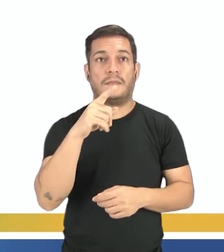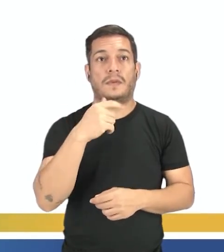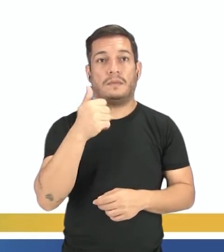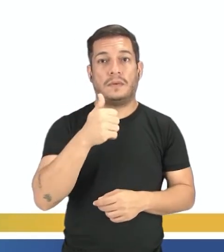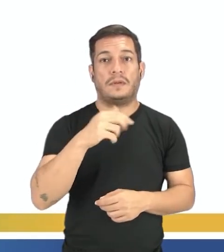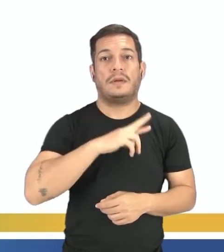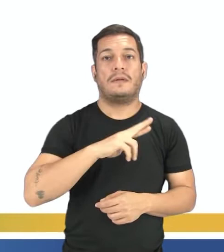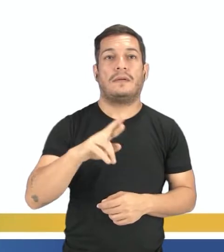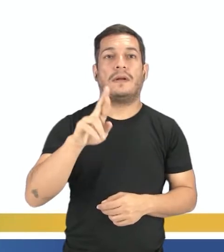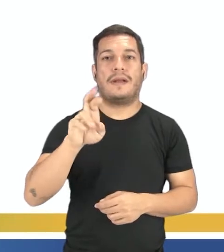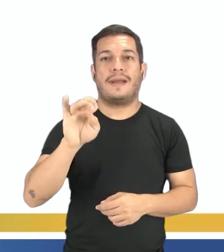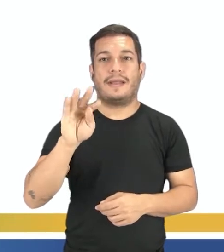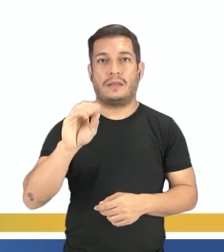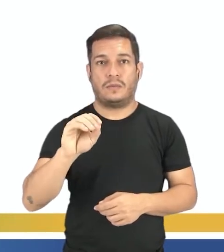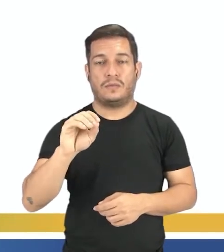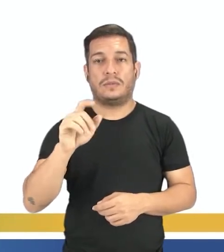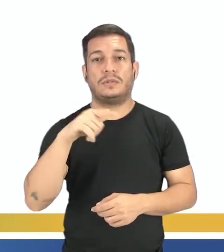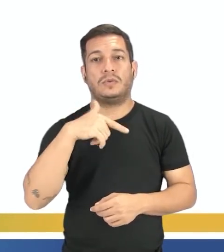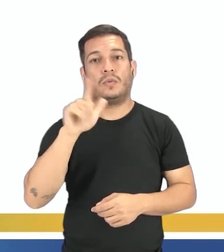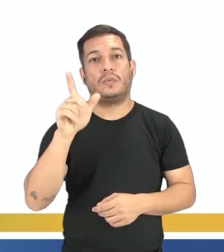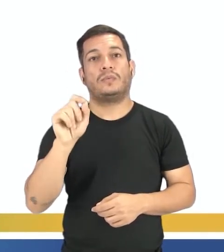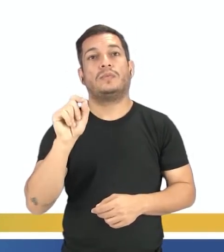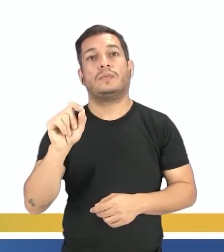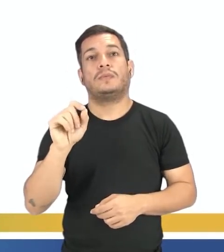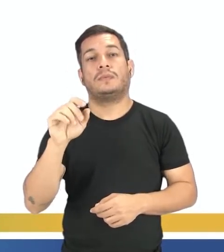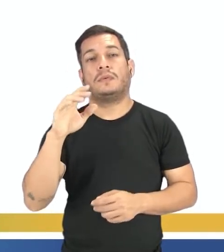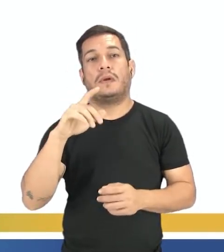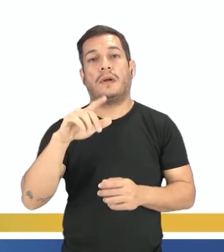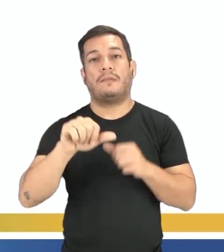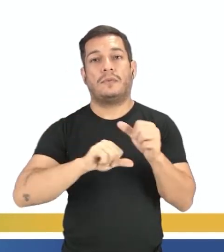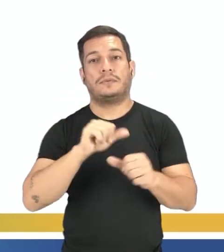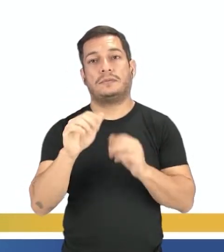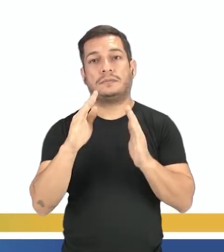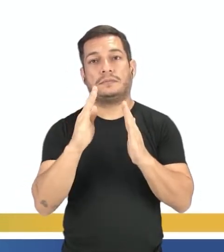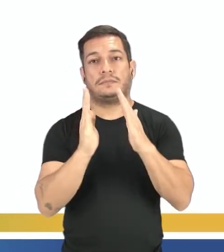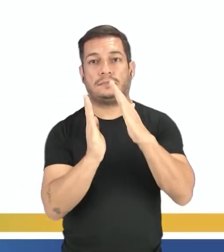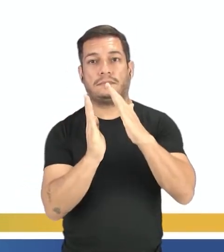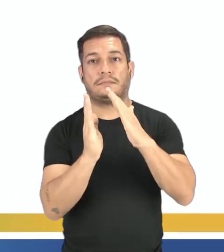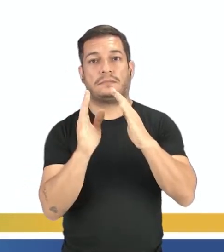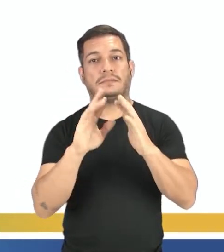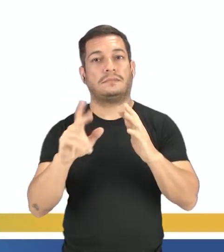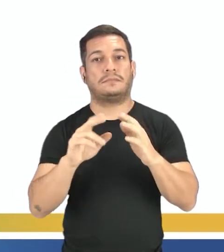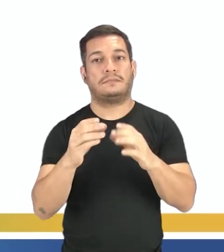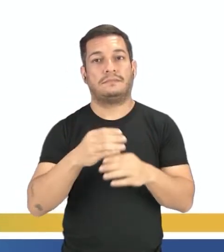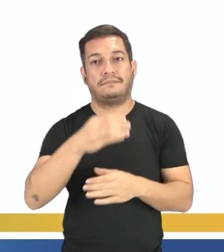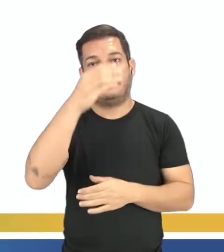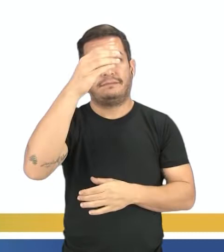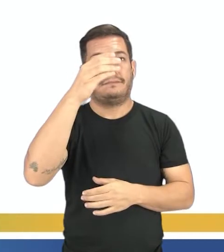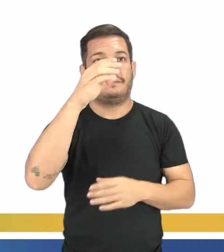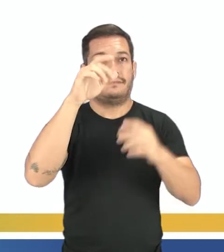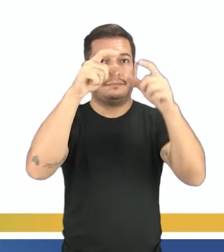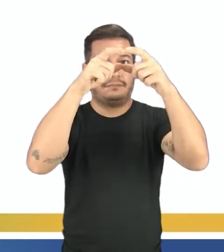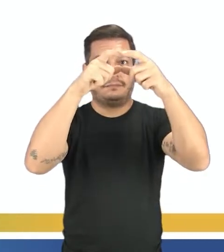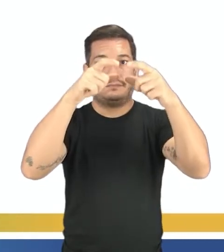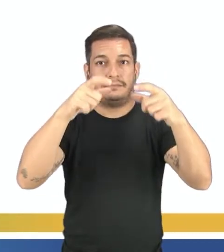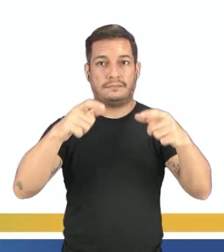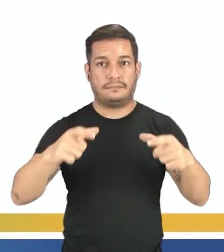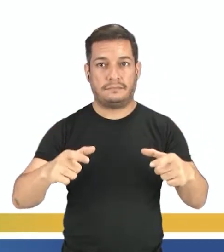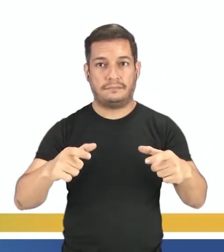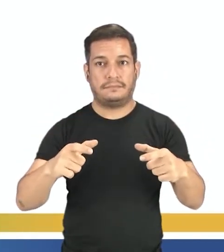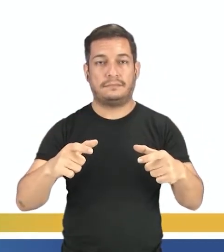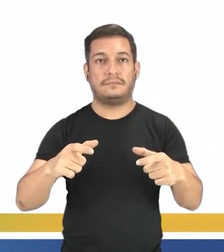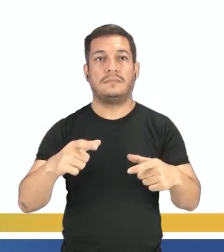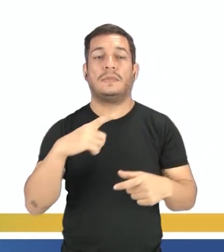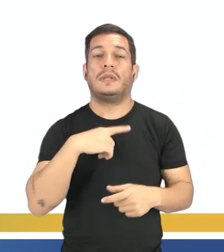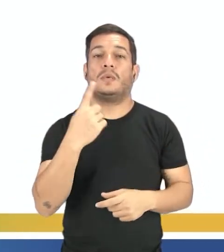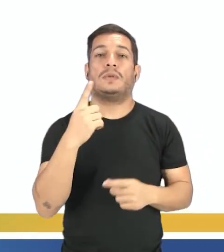cone reto e este já é a modificação daquele cone que não é reto. Nós podemos observar aqui, que um tem